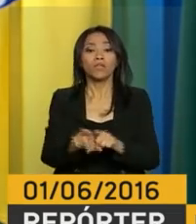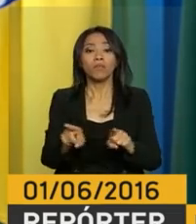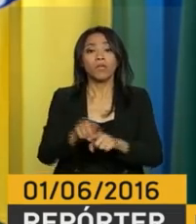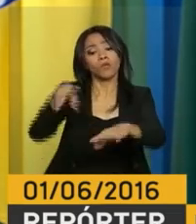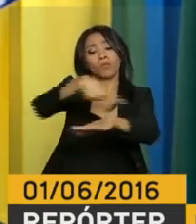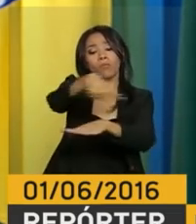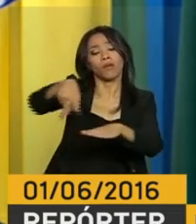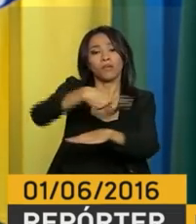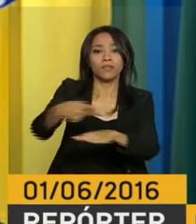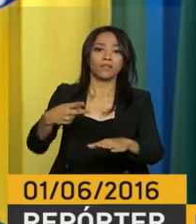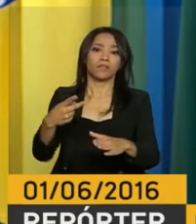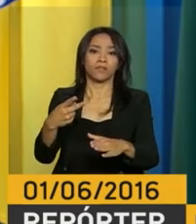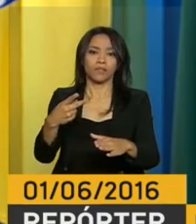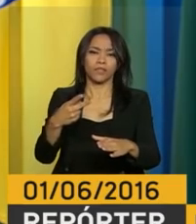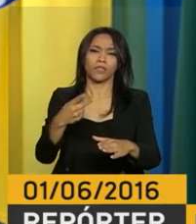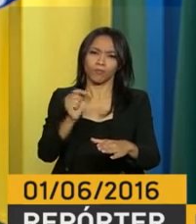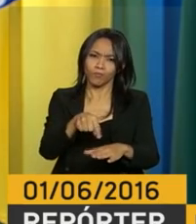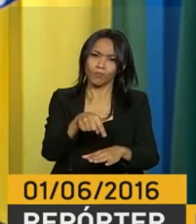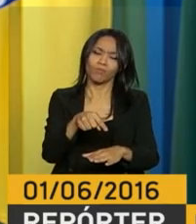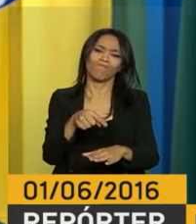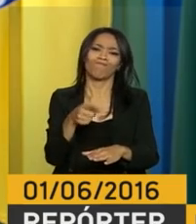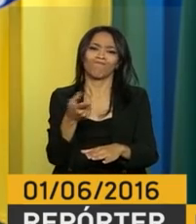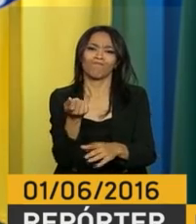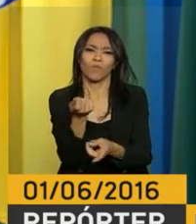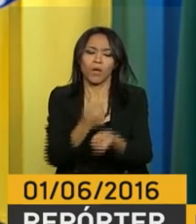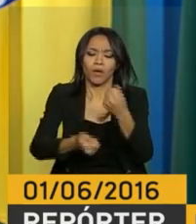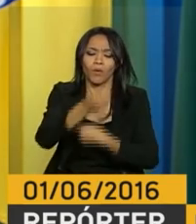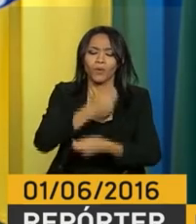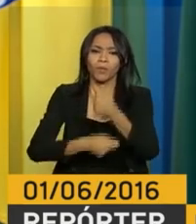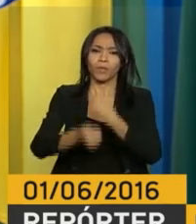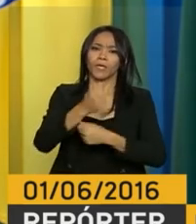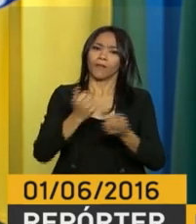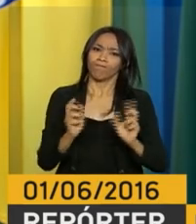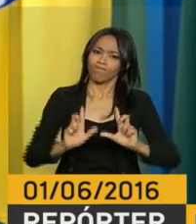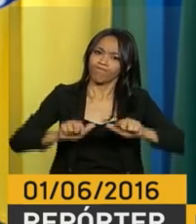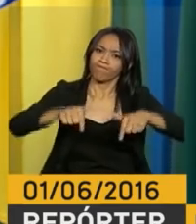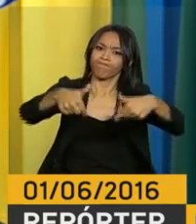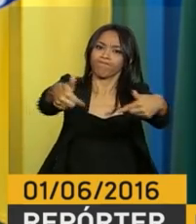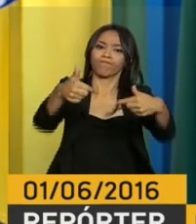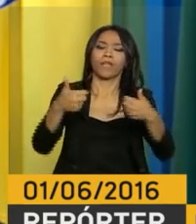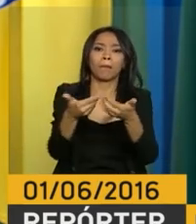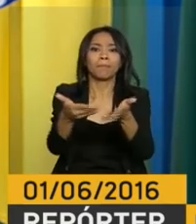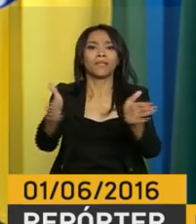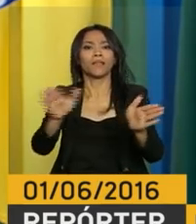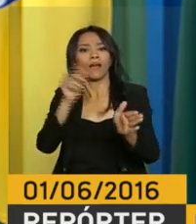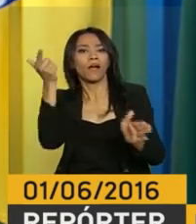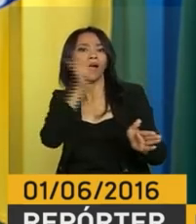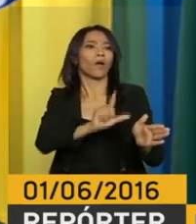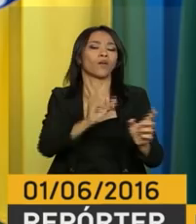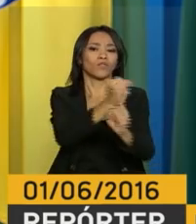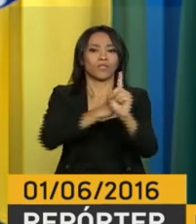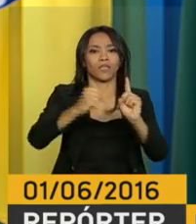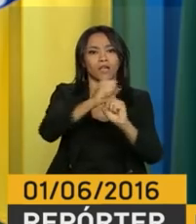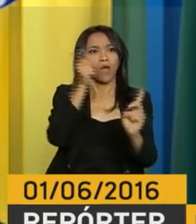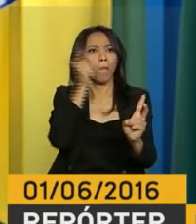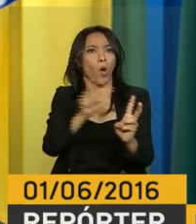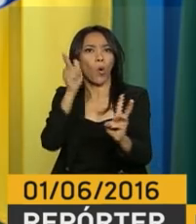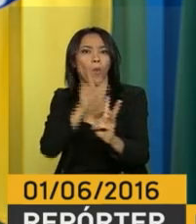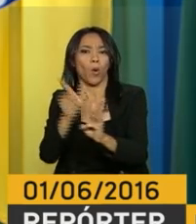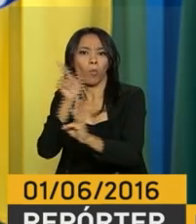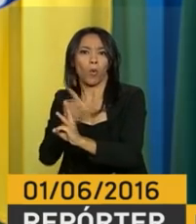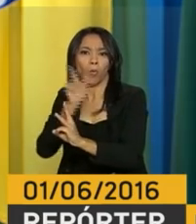crescimento econômico sustentado único meio de preservar e ampliar conquistas sociais efetivamente